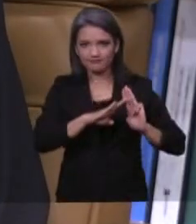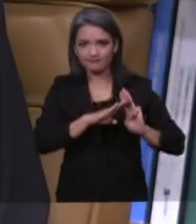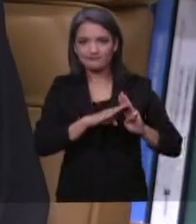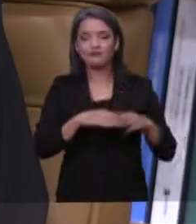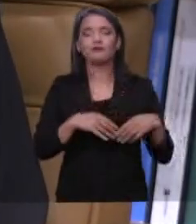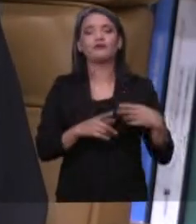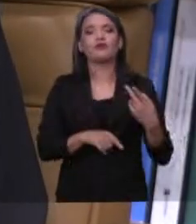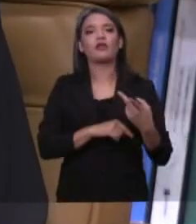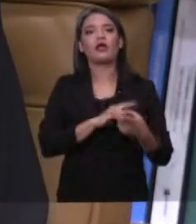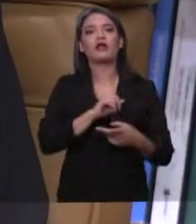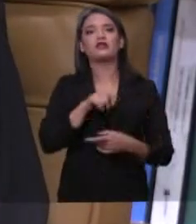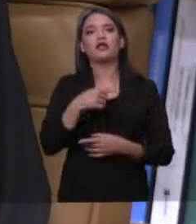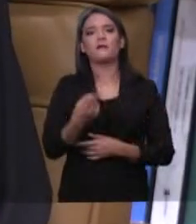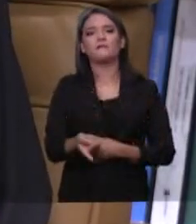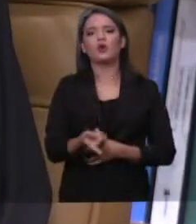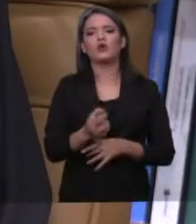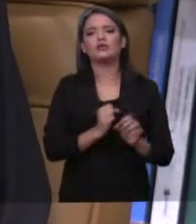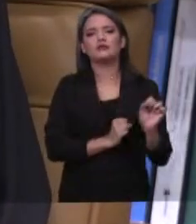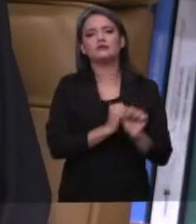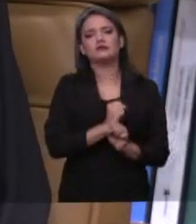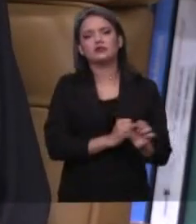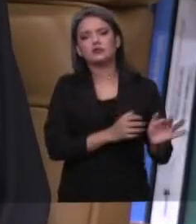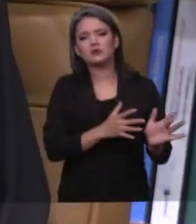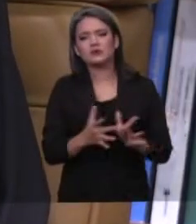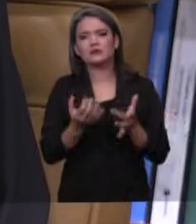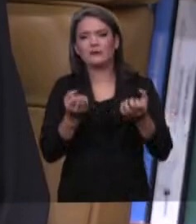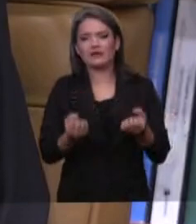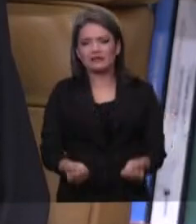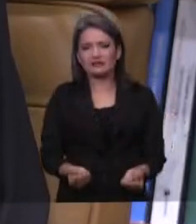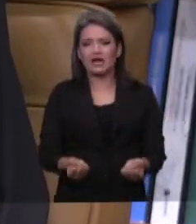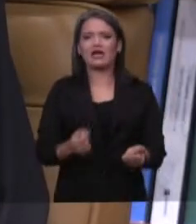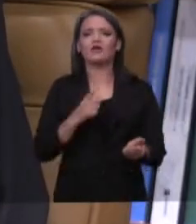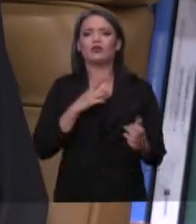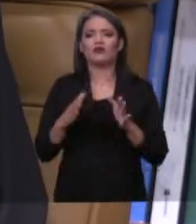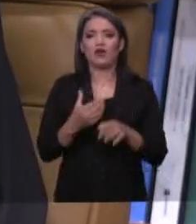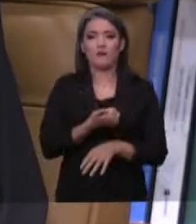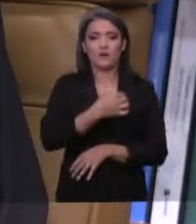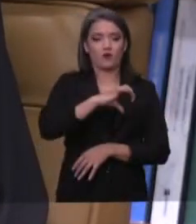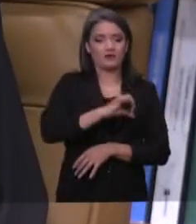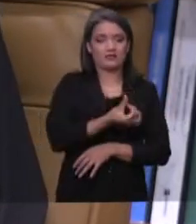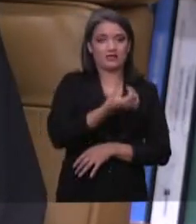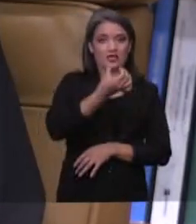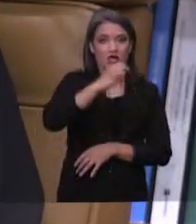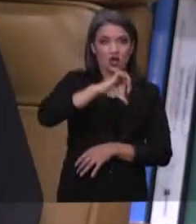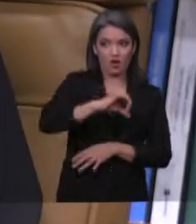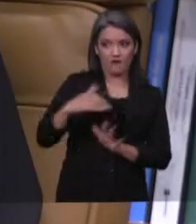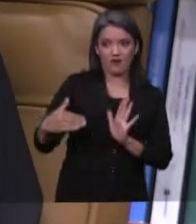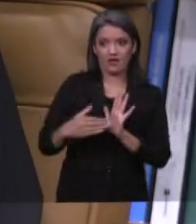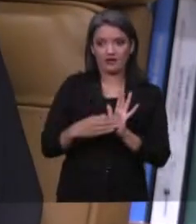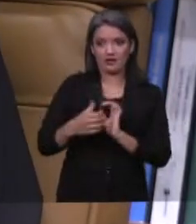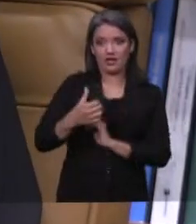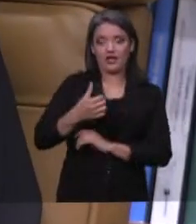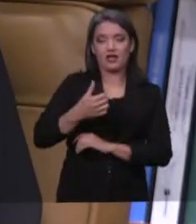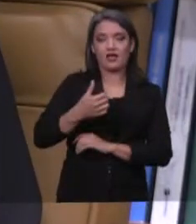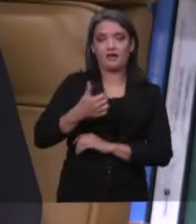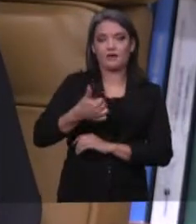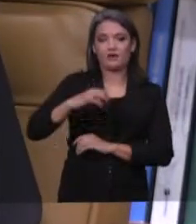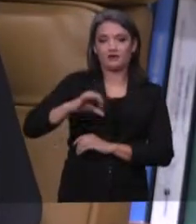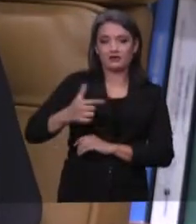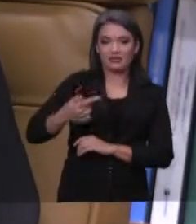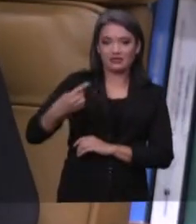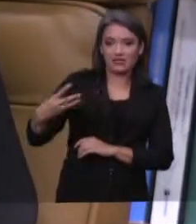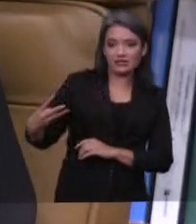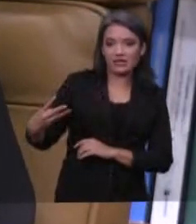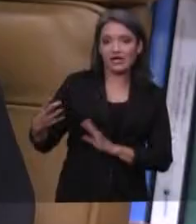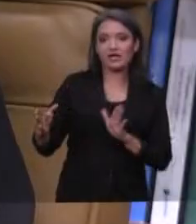E depois tivemos os anos de chumbo do período Médici, de 69 a 73. Depois vem a abertura política de gás,